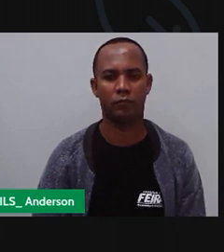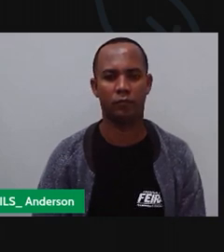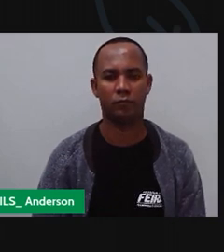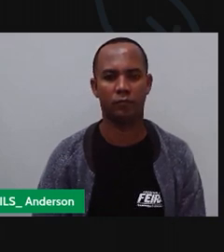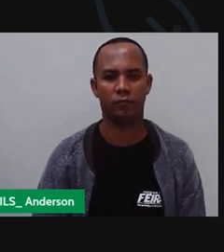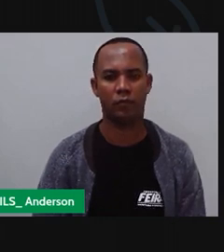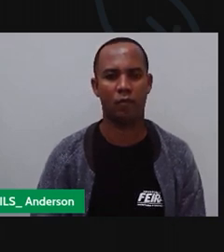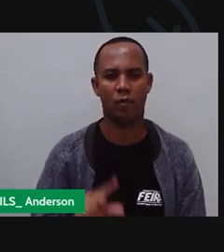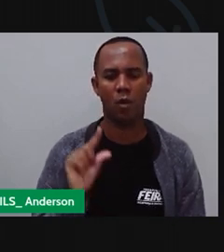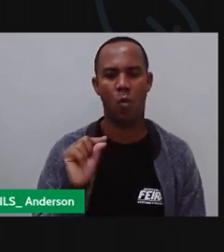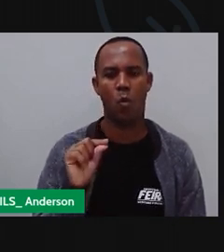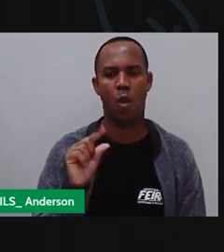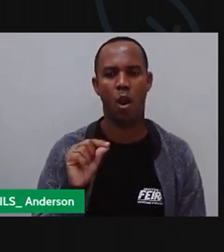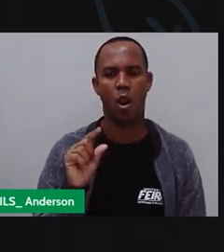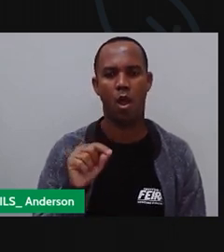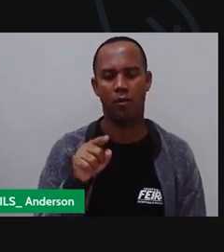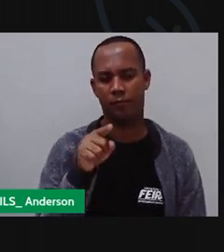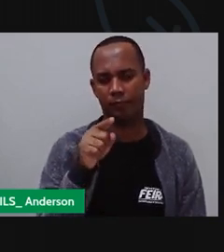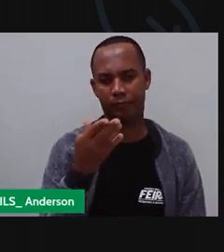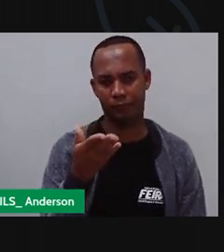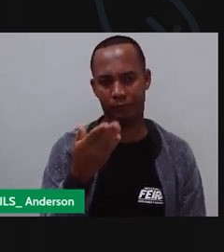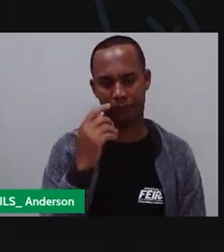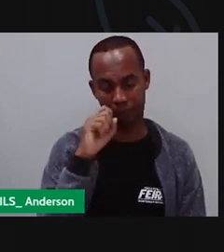Vou colar essa minha folha aqui.